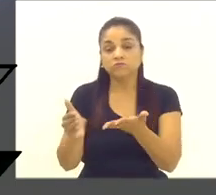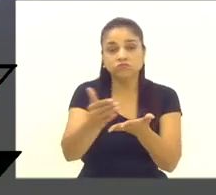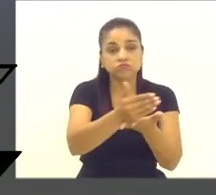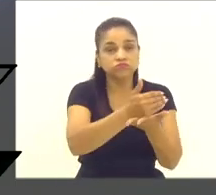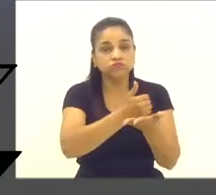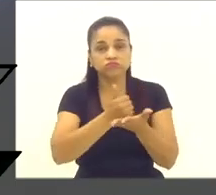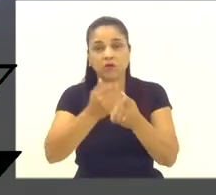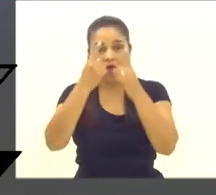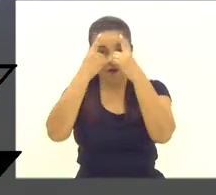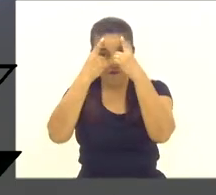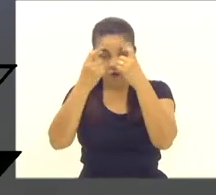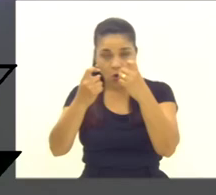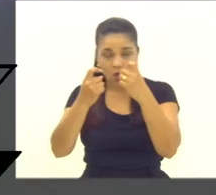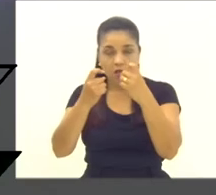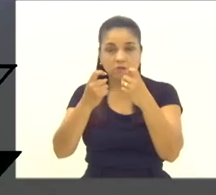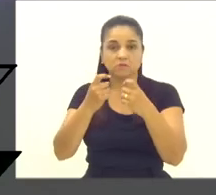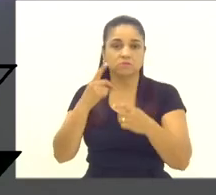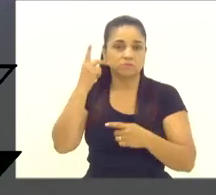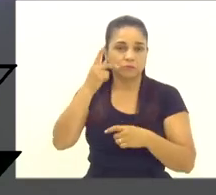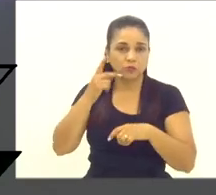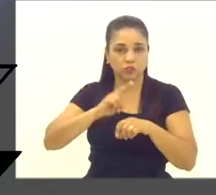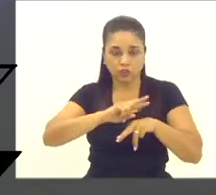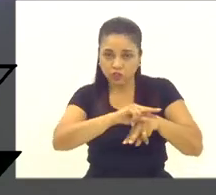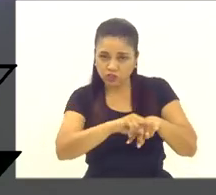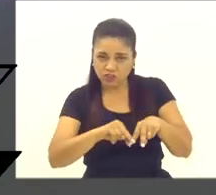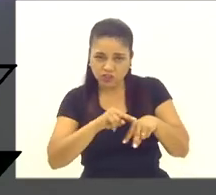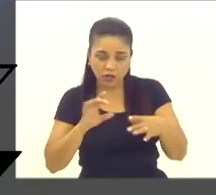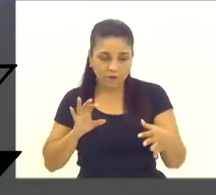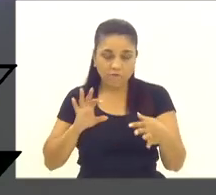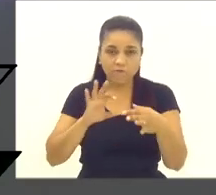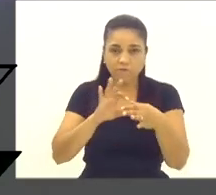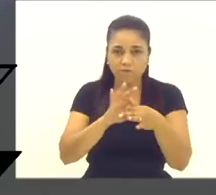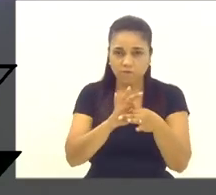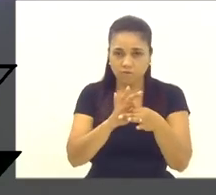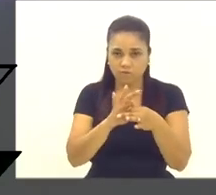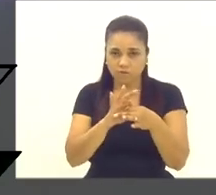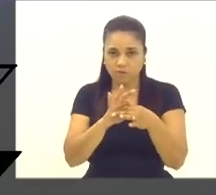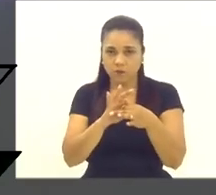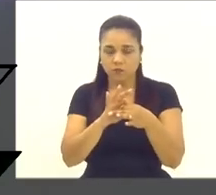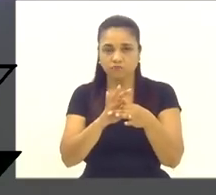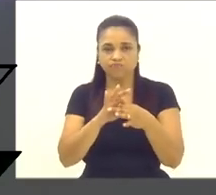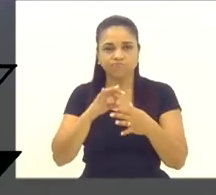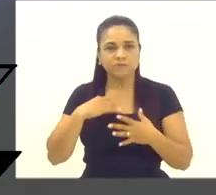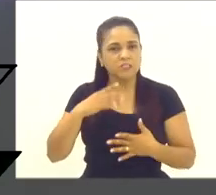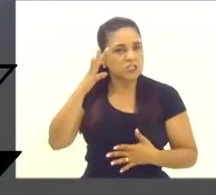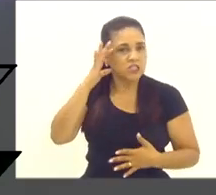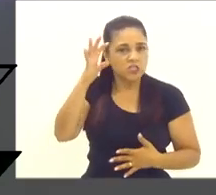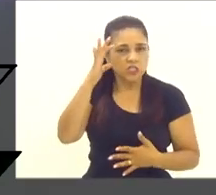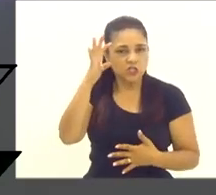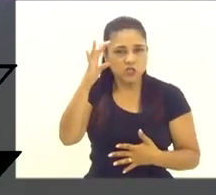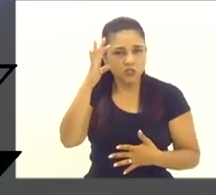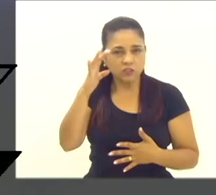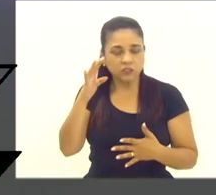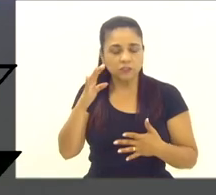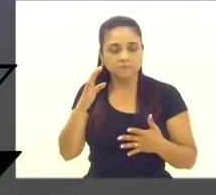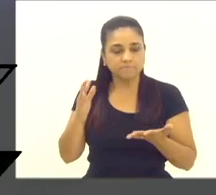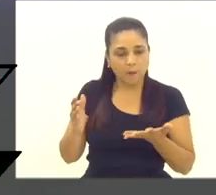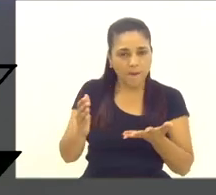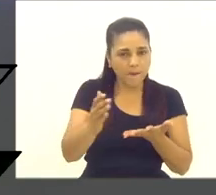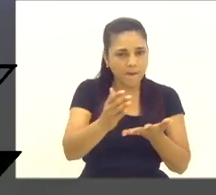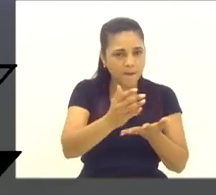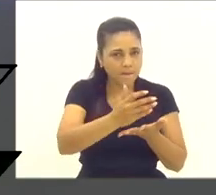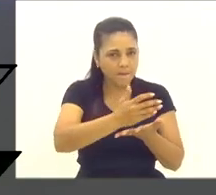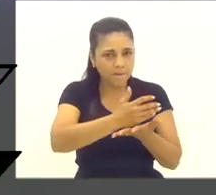violência de política de gênero apesar de estar vinculada questões ideológicas e ser catalisada pela